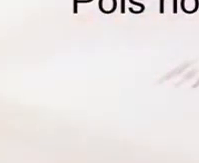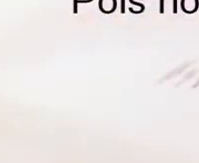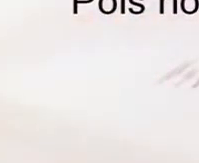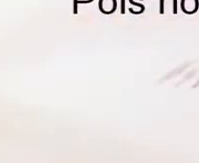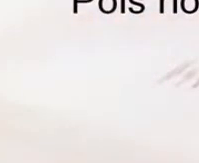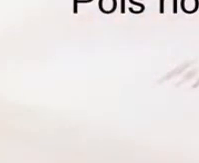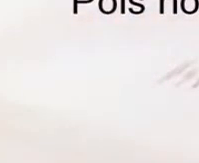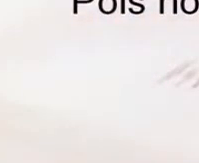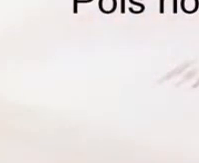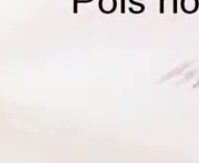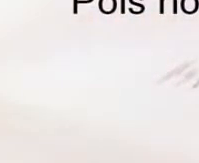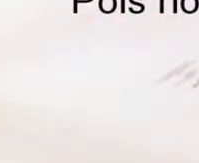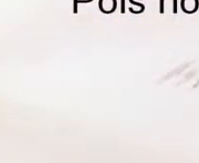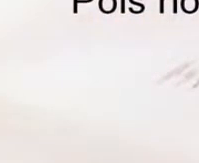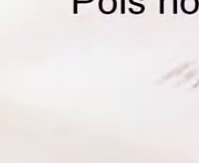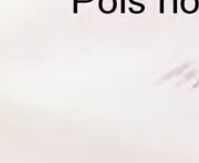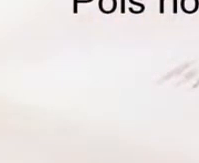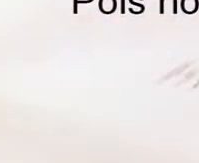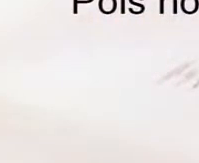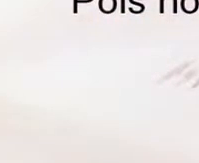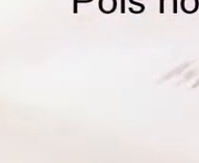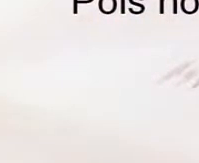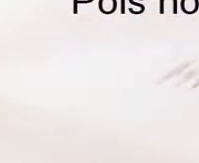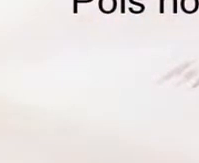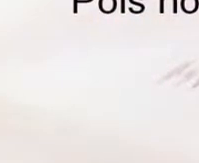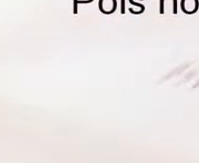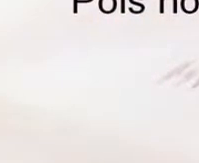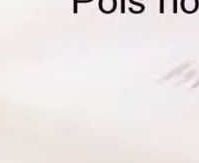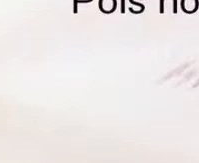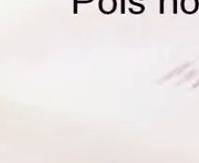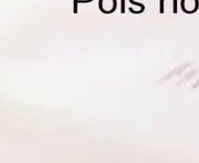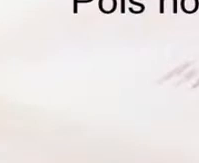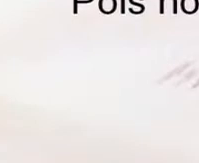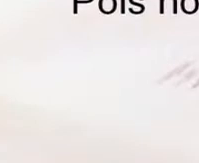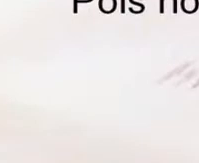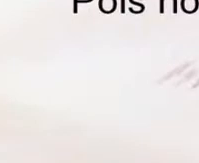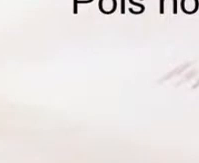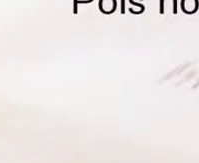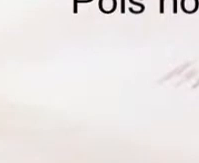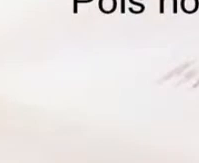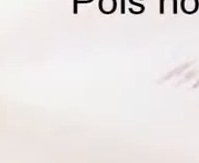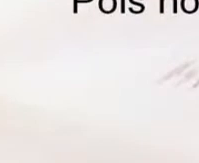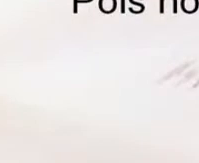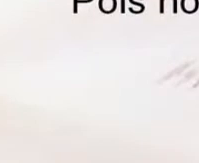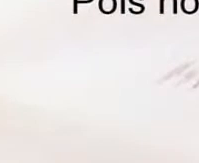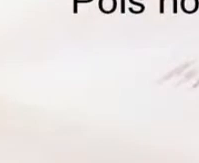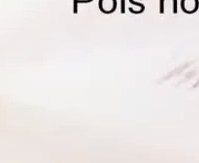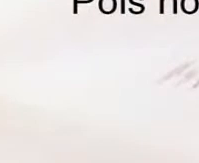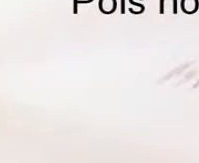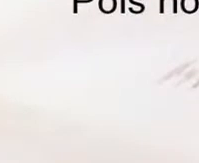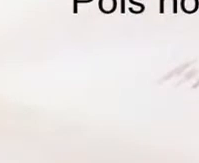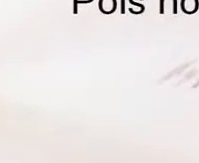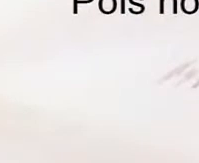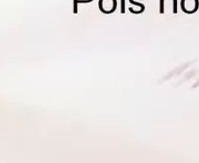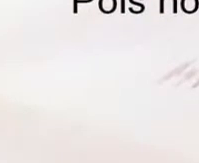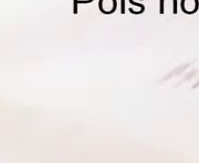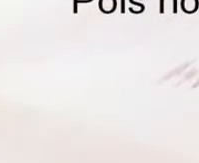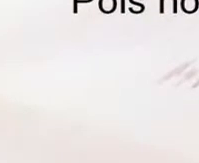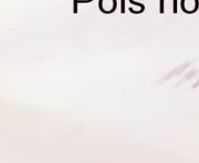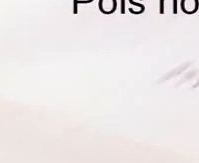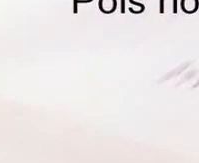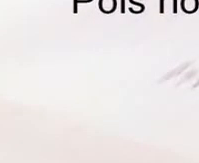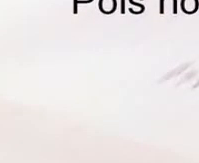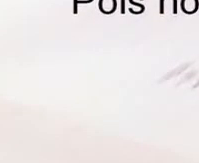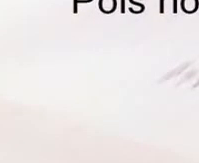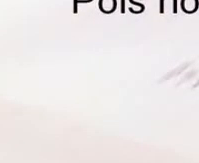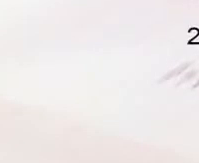foi crucificado em fraqueza, contudo, ressuscitou, vive pelo poder de Deus. Porque nós